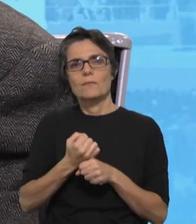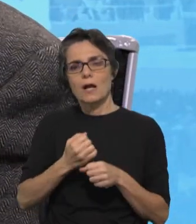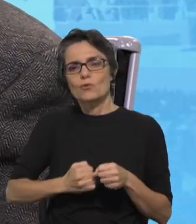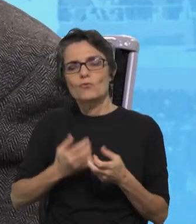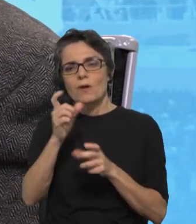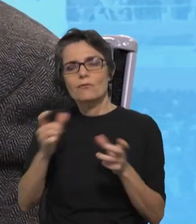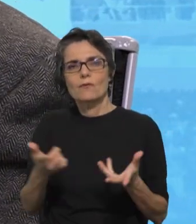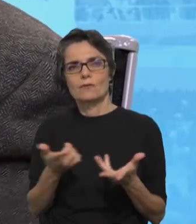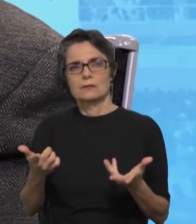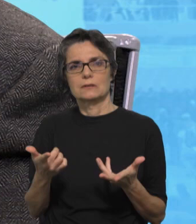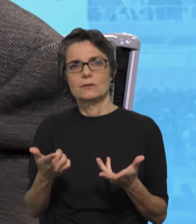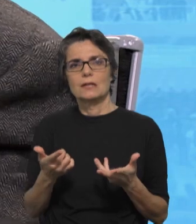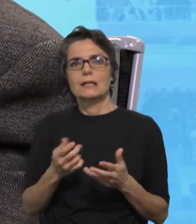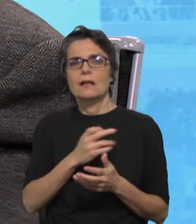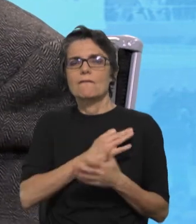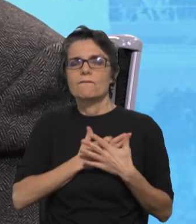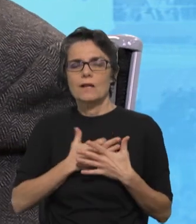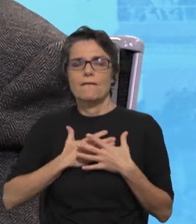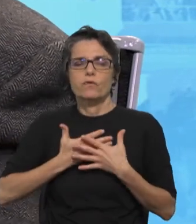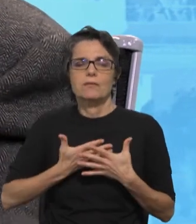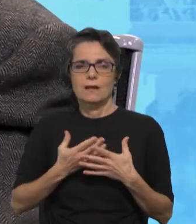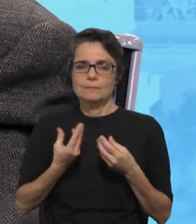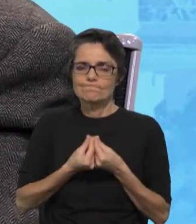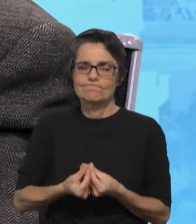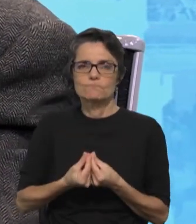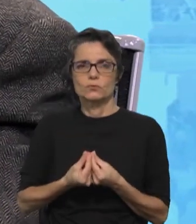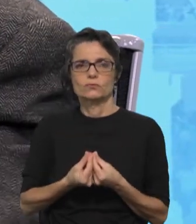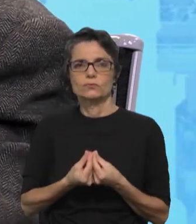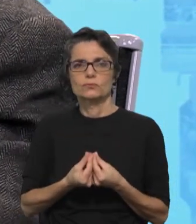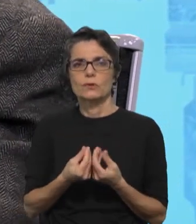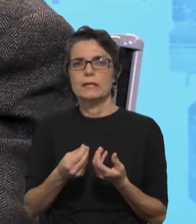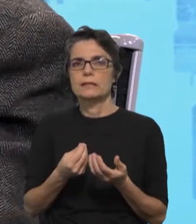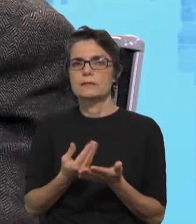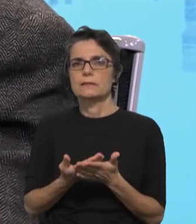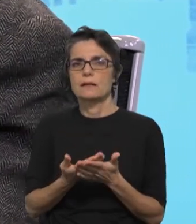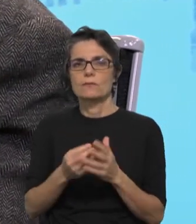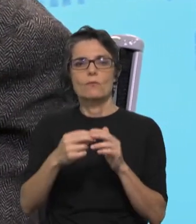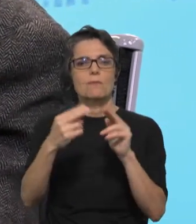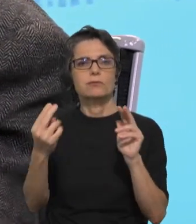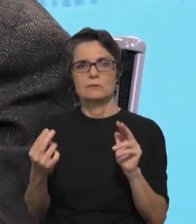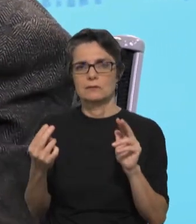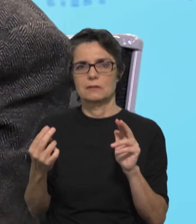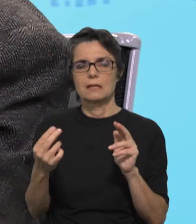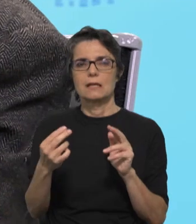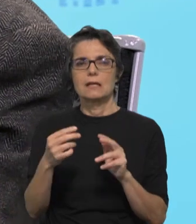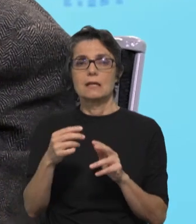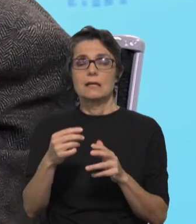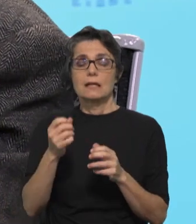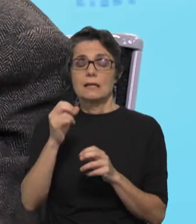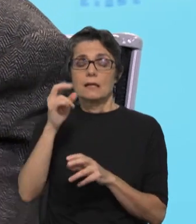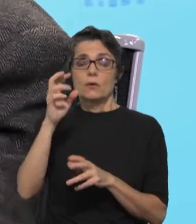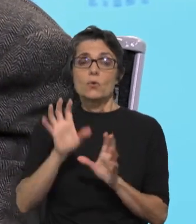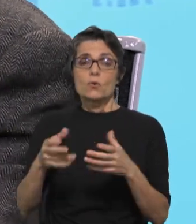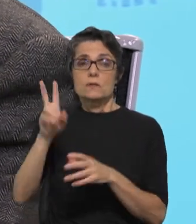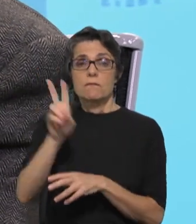comungando a mesma fé e o mesmo desejo, no fundo, aqueles que receberam o Concílio Vaticano II e